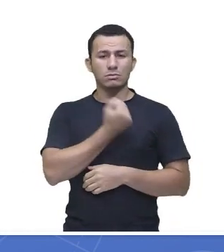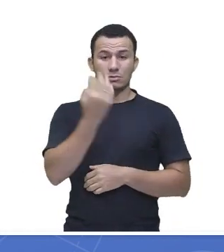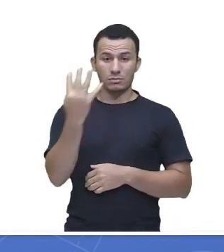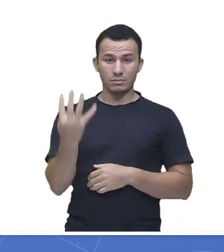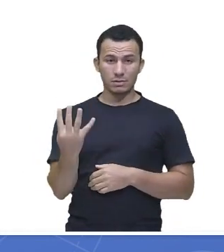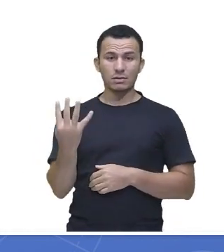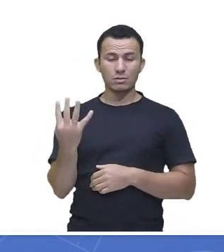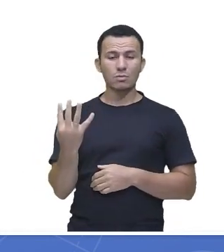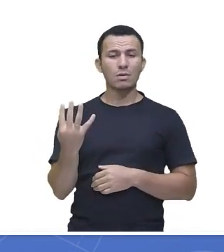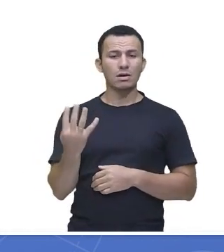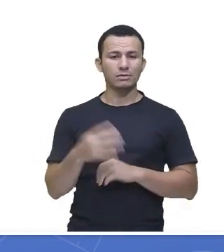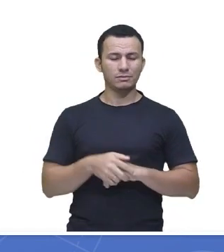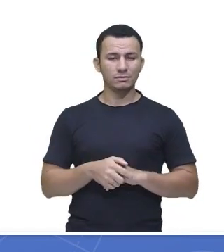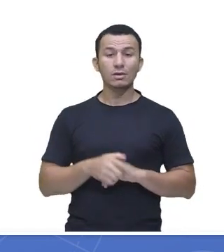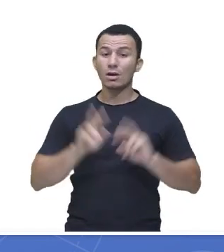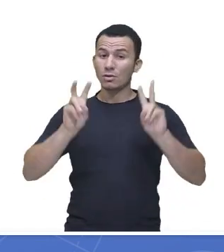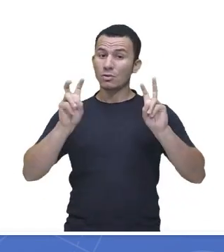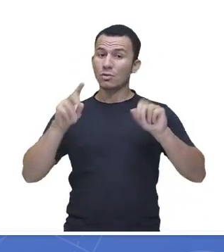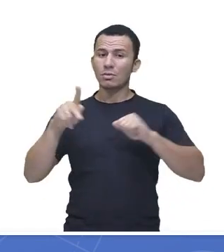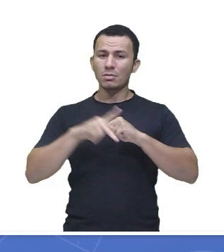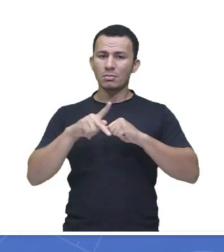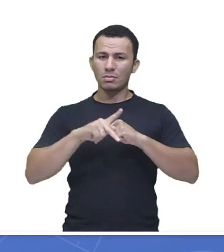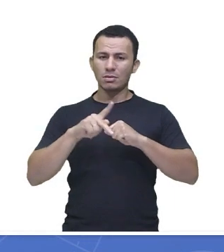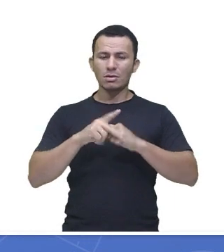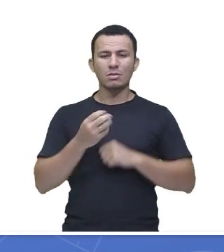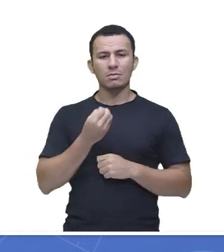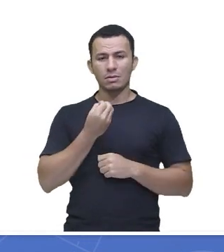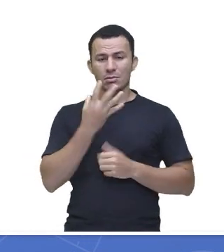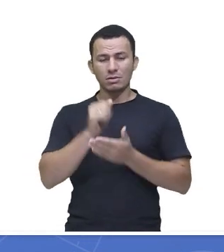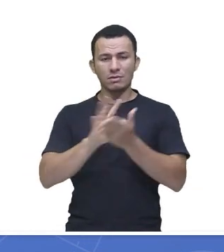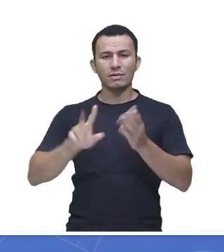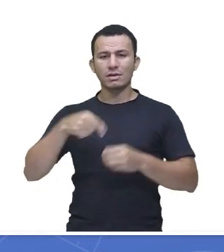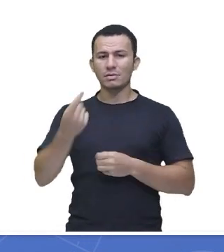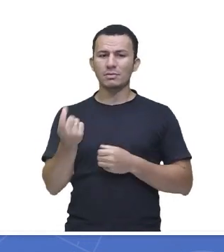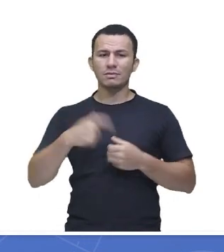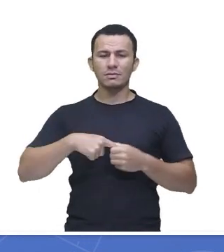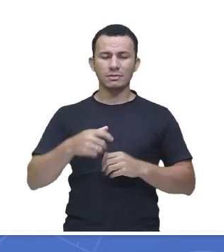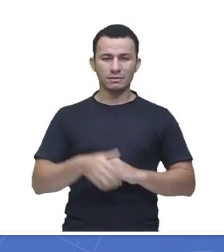momento ainda sobre os nossos pronomes, tá bom? Bom trabalho, a gente volta daqui a pouco.